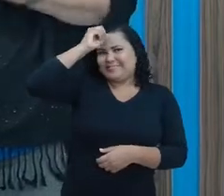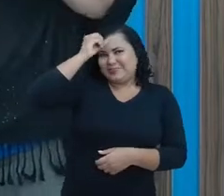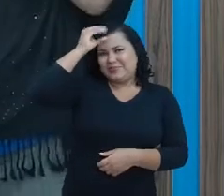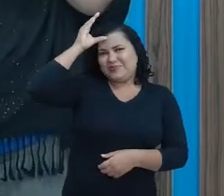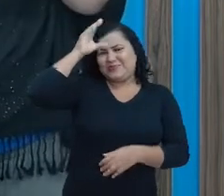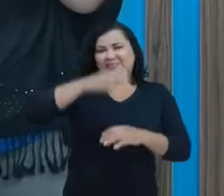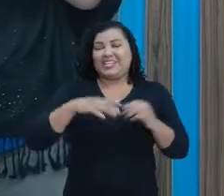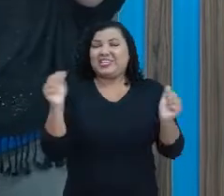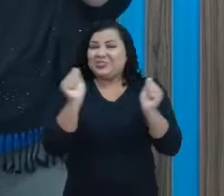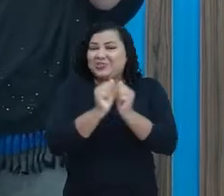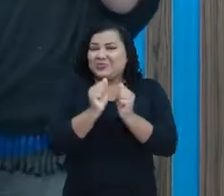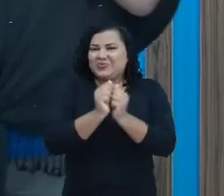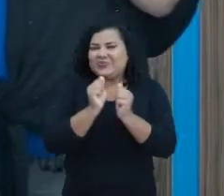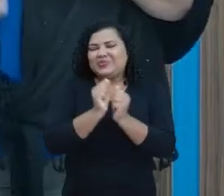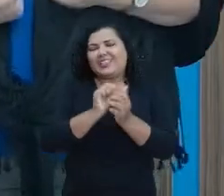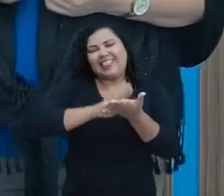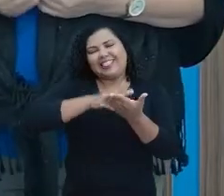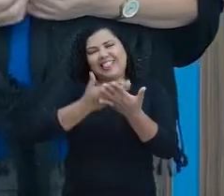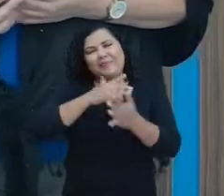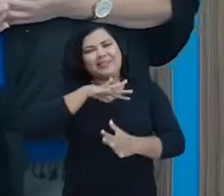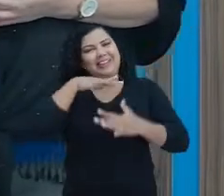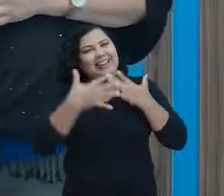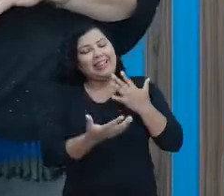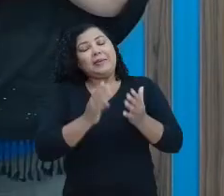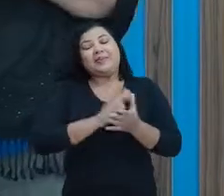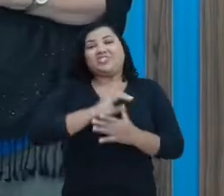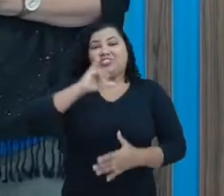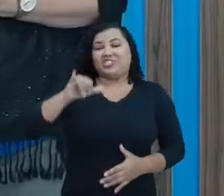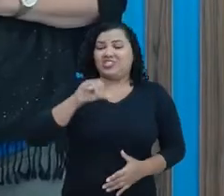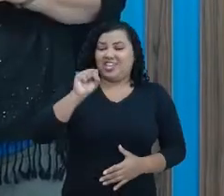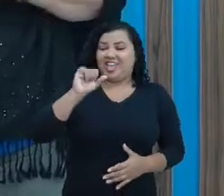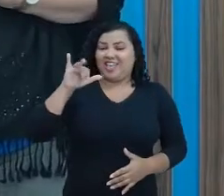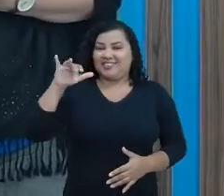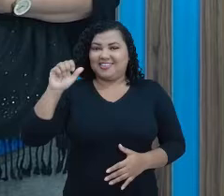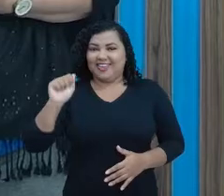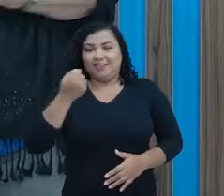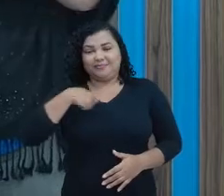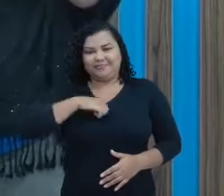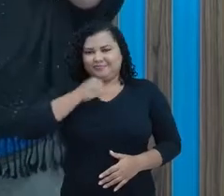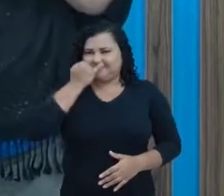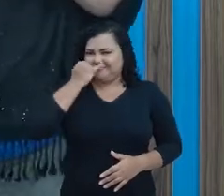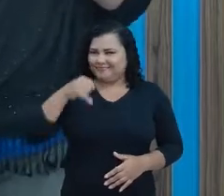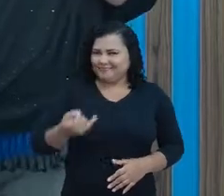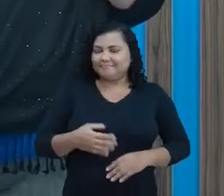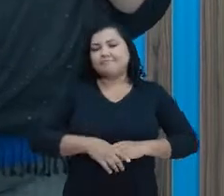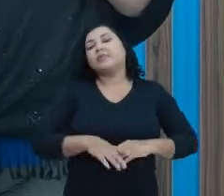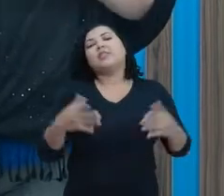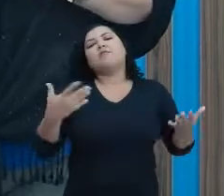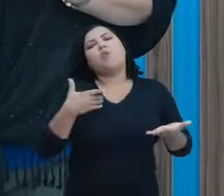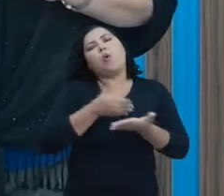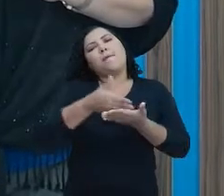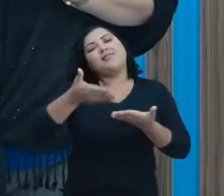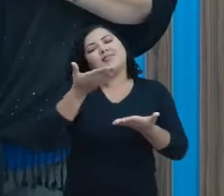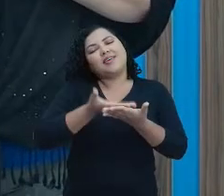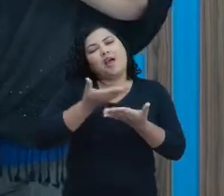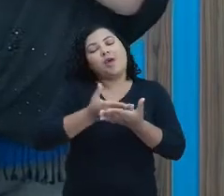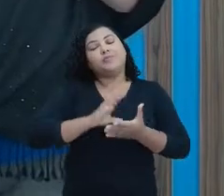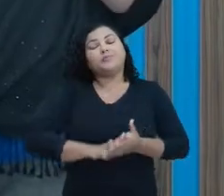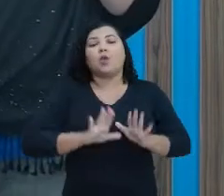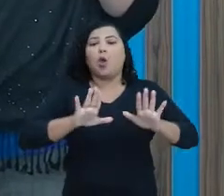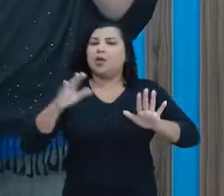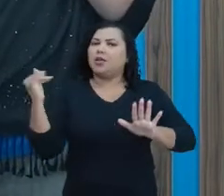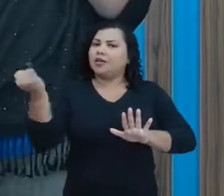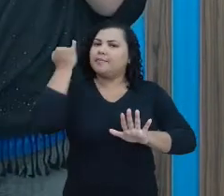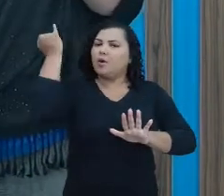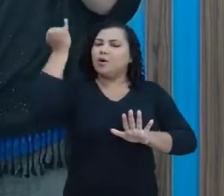aqui Jéssica fazendo a tradução para Libras, e vamos começar a nossa aula. Olha, importante vocês lembrarem